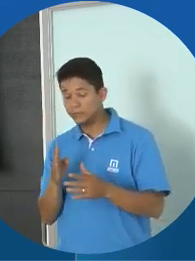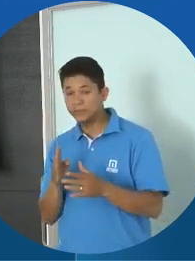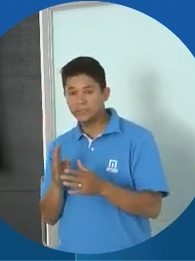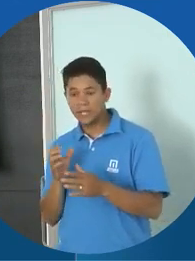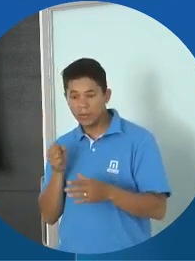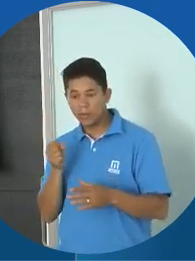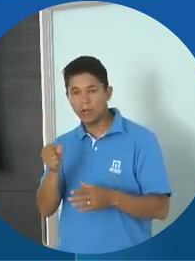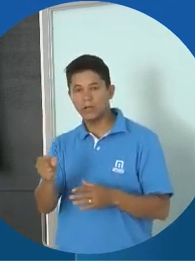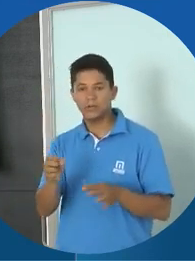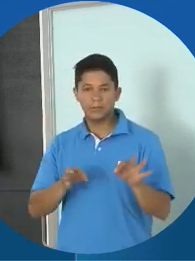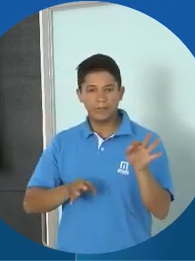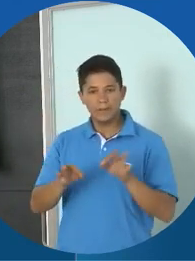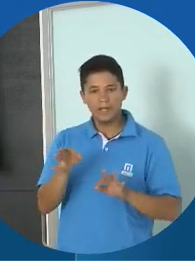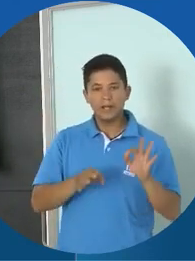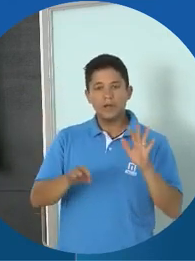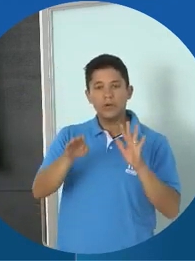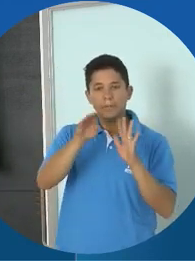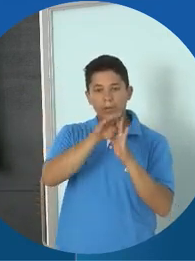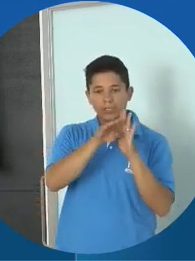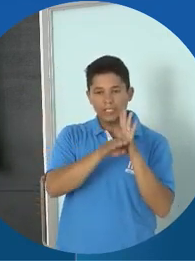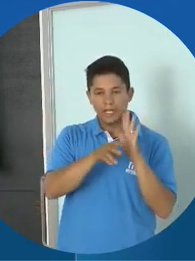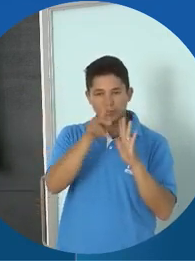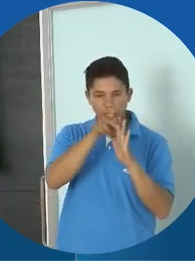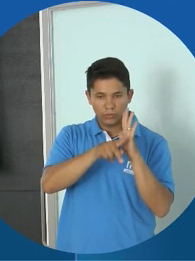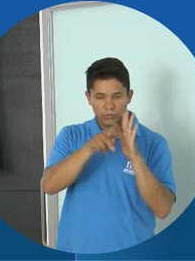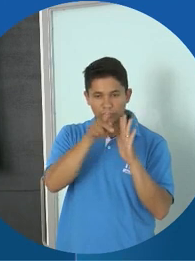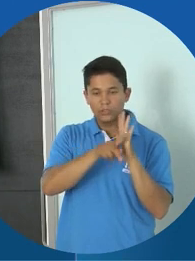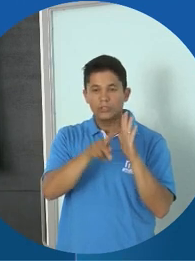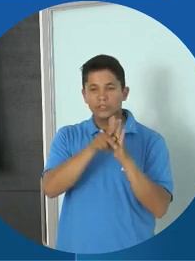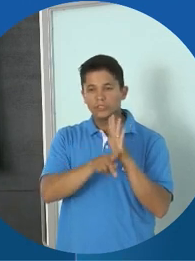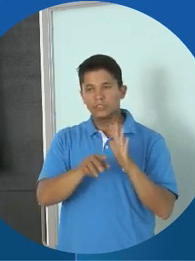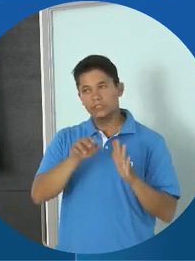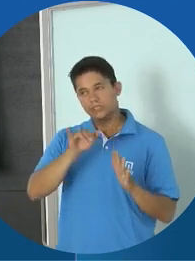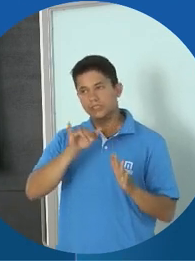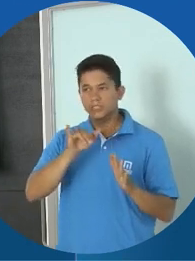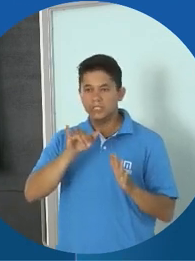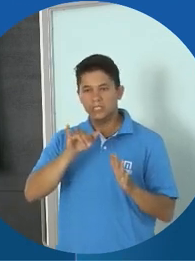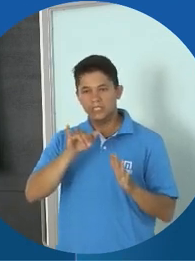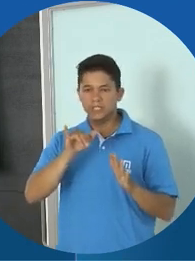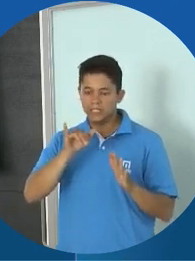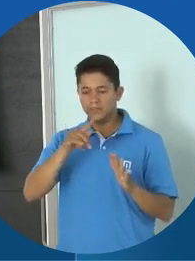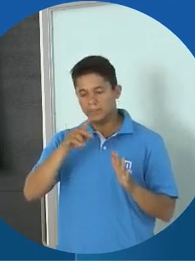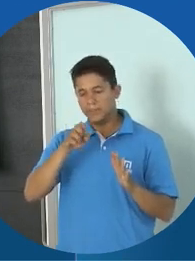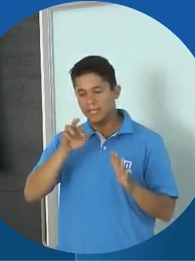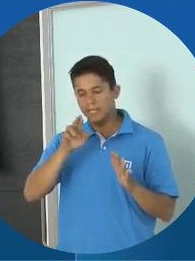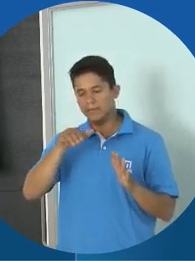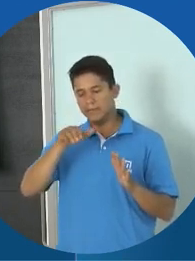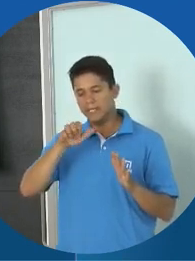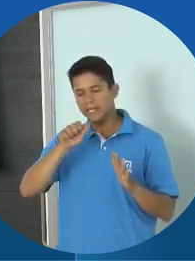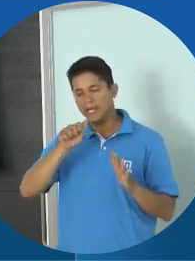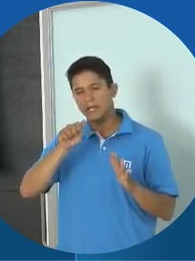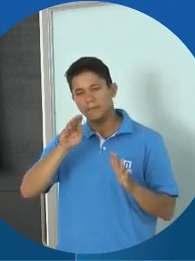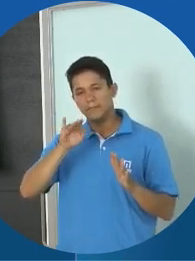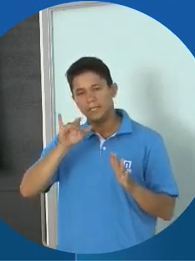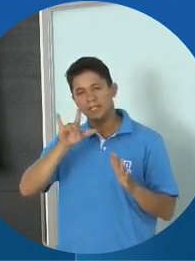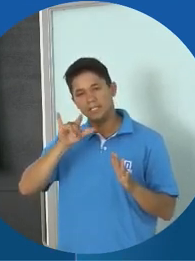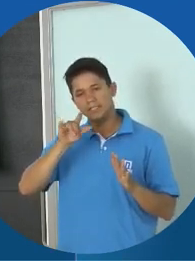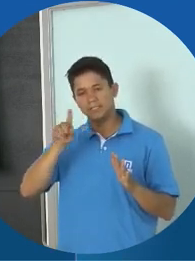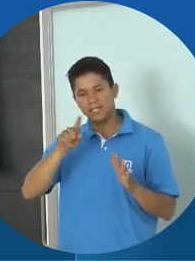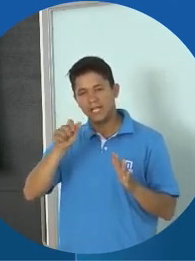de impermeabilização, principalmente para as regiões industriais, evitando essas percolações, muitos